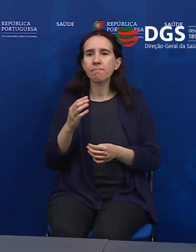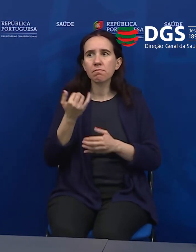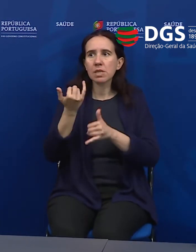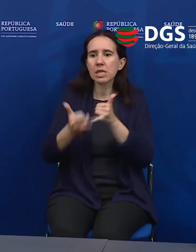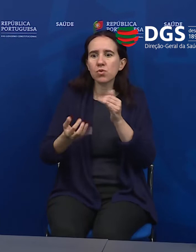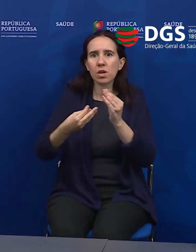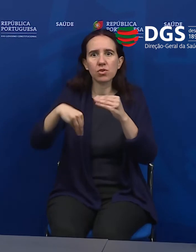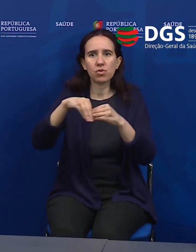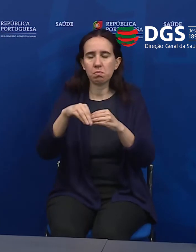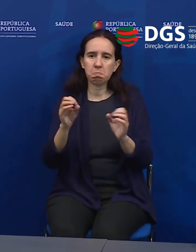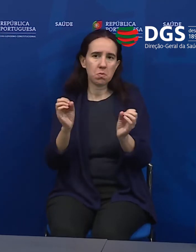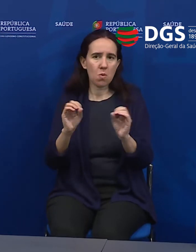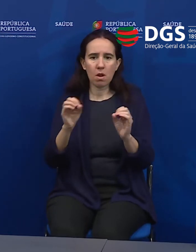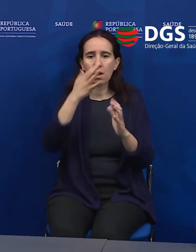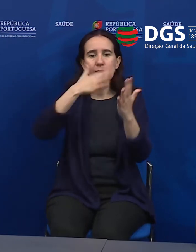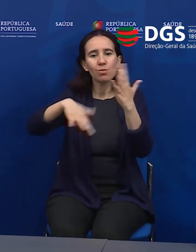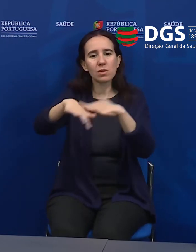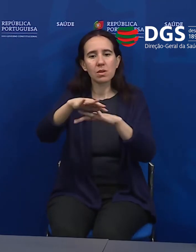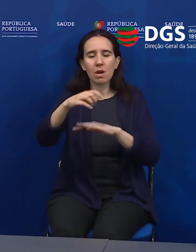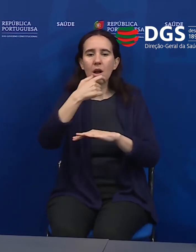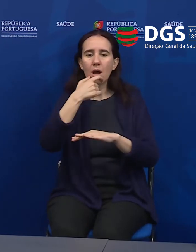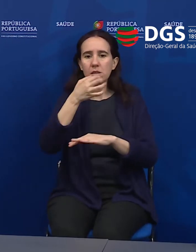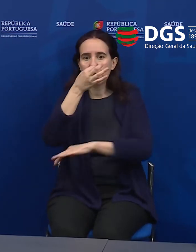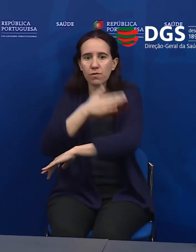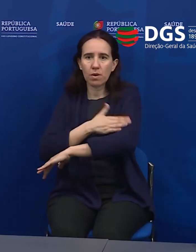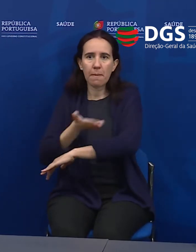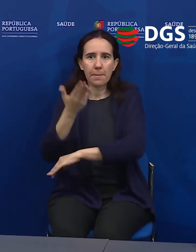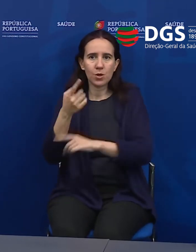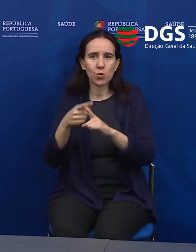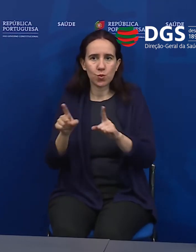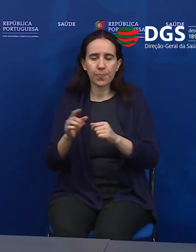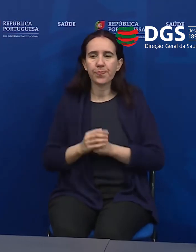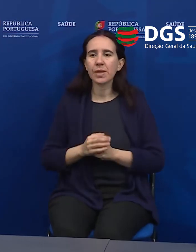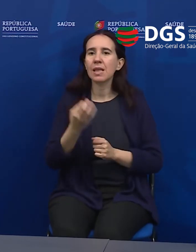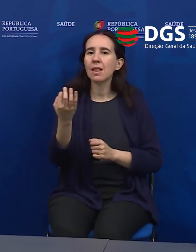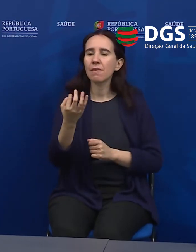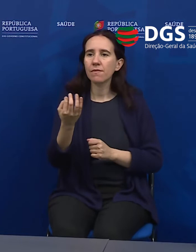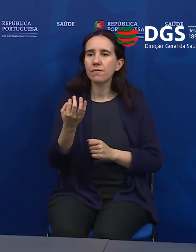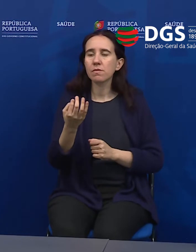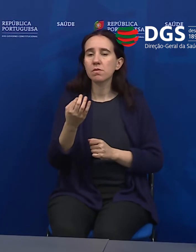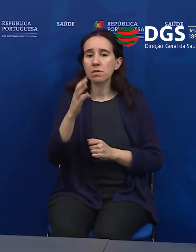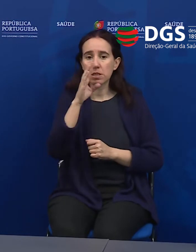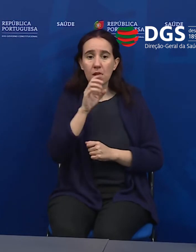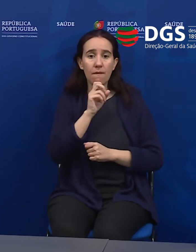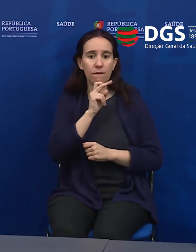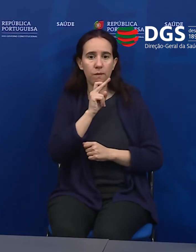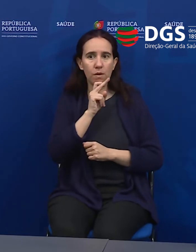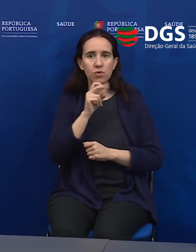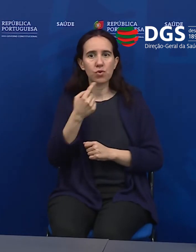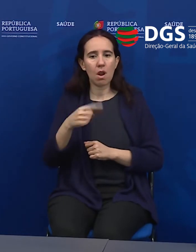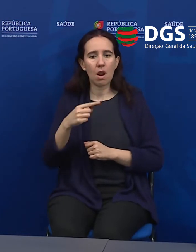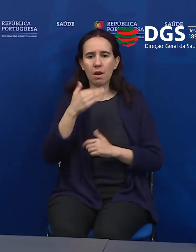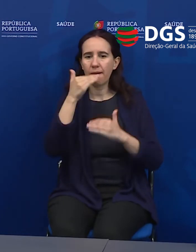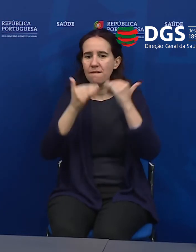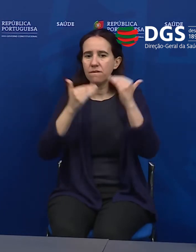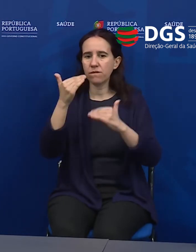risco acrescido para uma população que seja mais vulnerável. Obviamente, se aqui os avós já tiverem uma